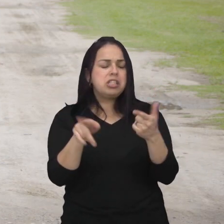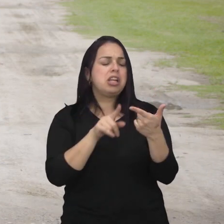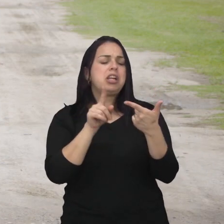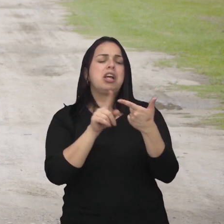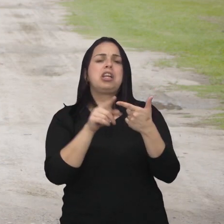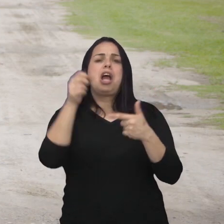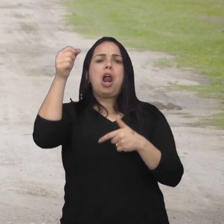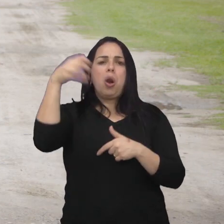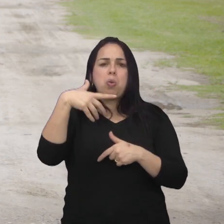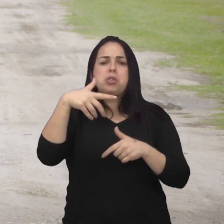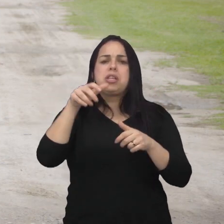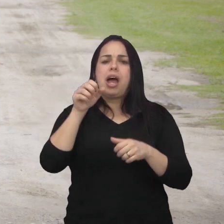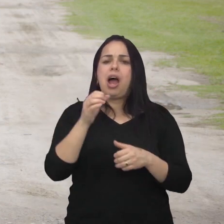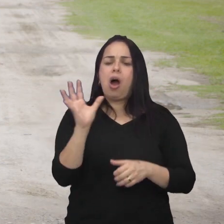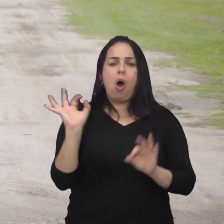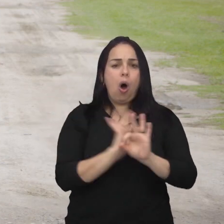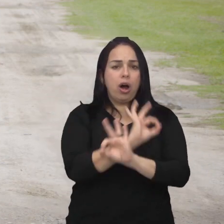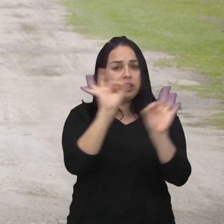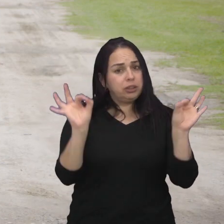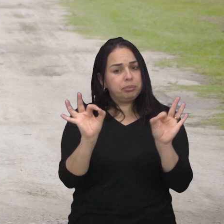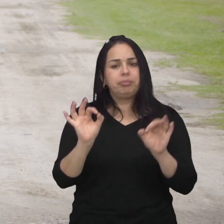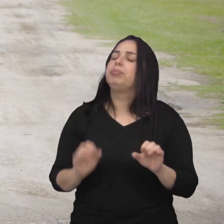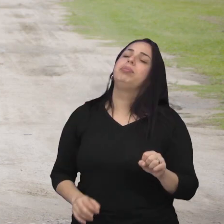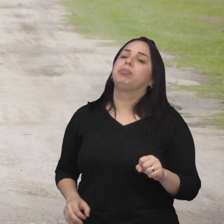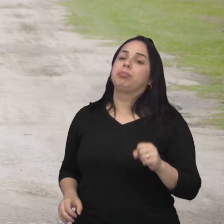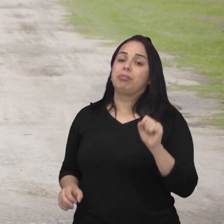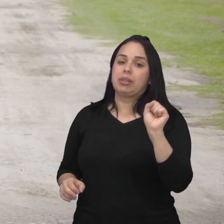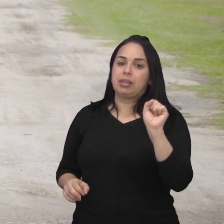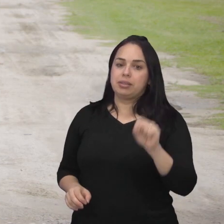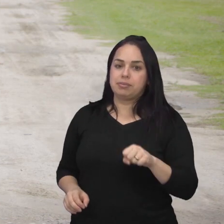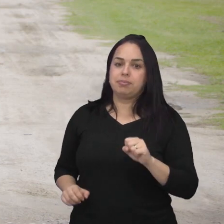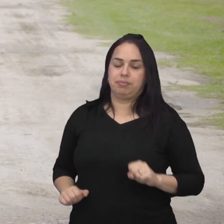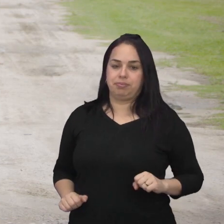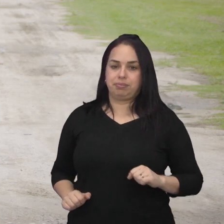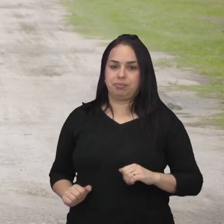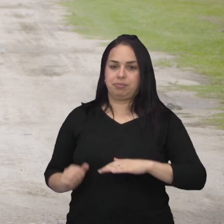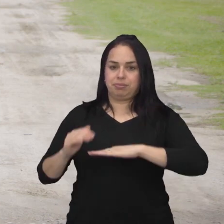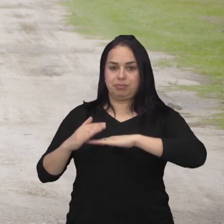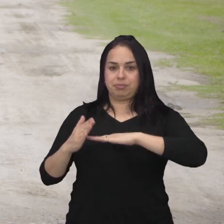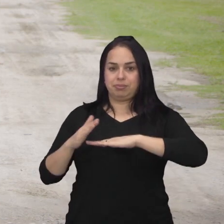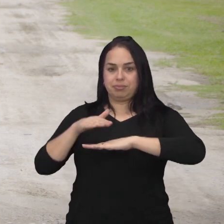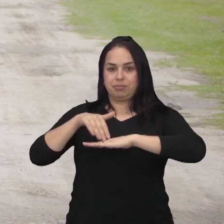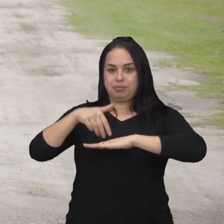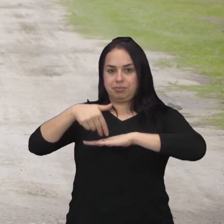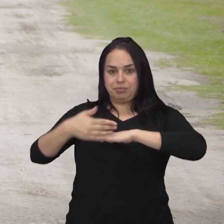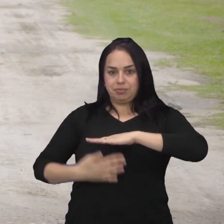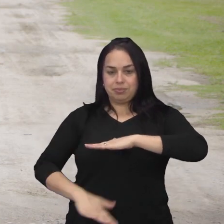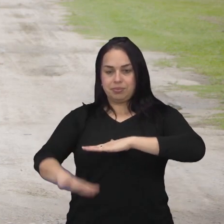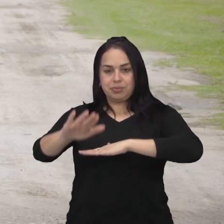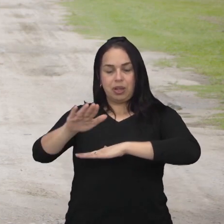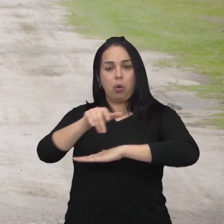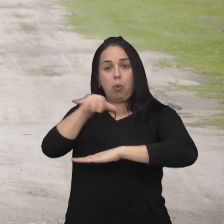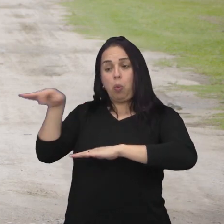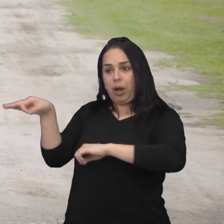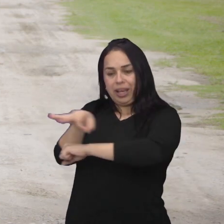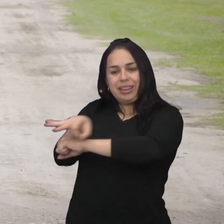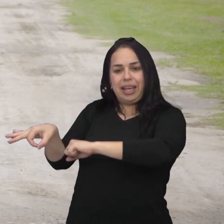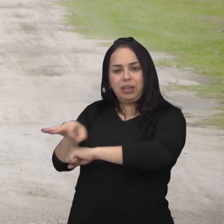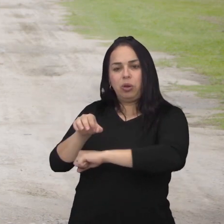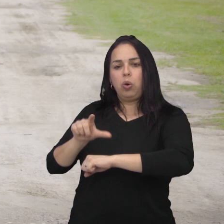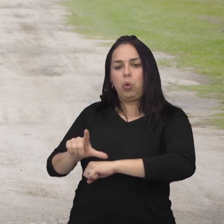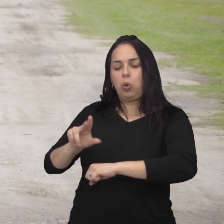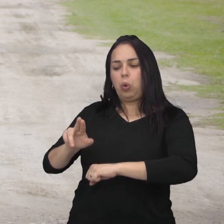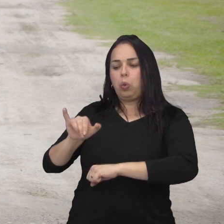é ótima. Sim, é um edifício projetado pelo Luiz Erasmo, que é